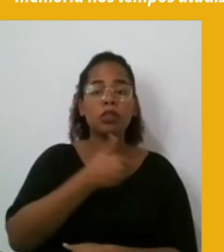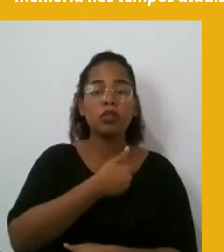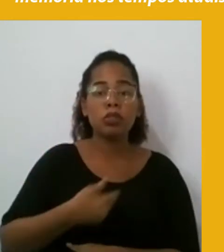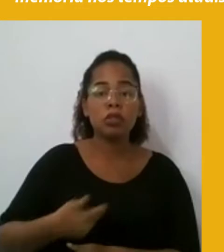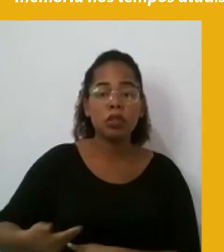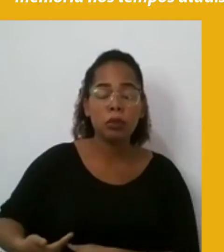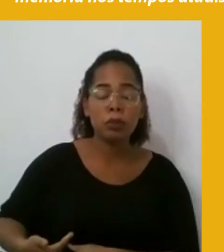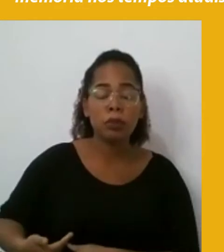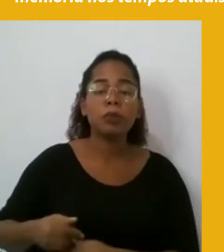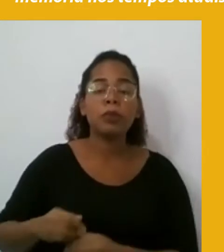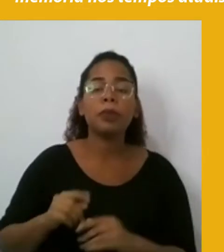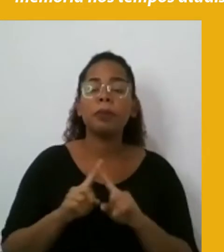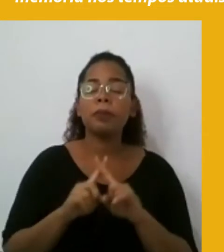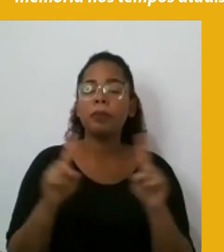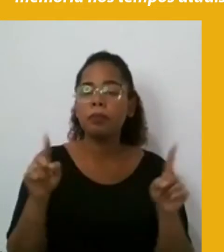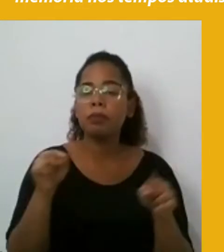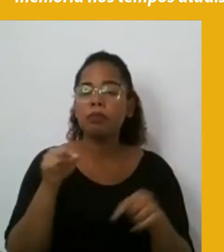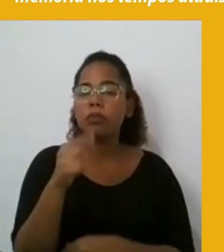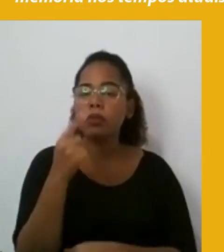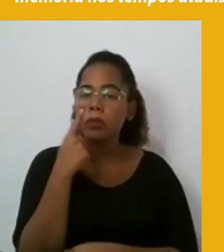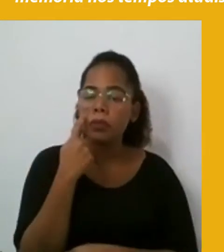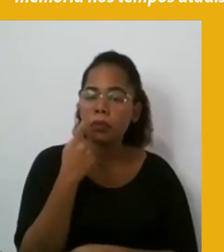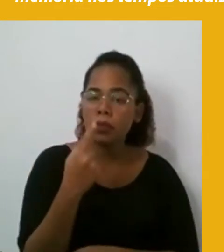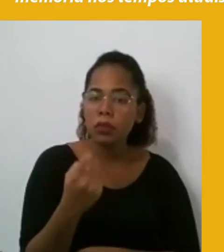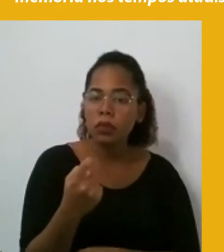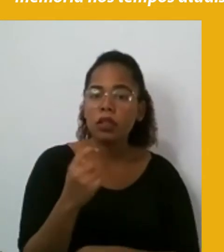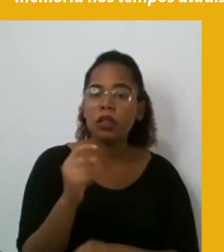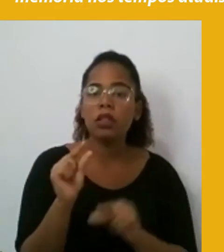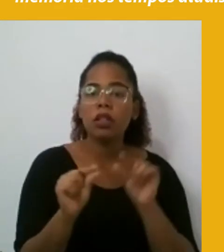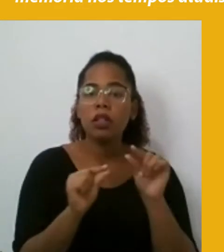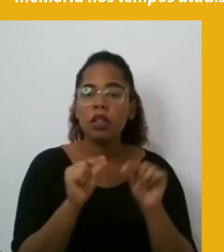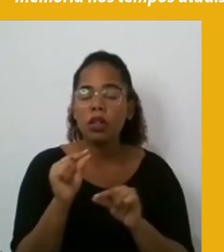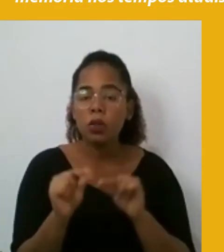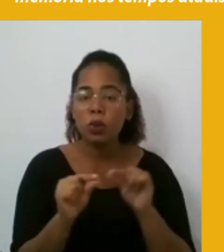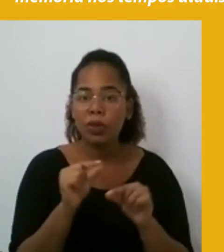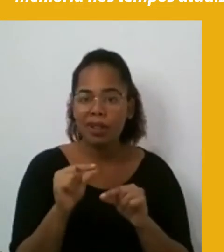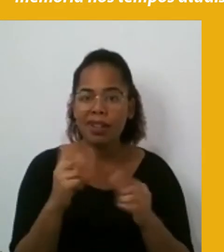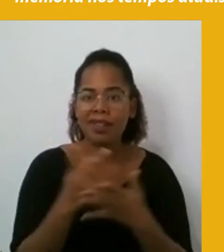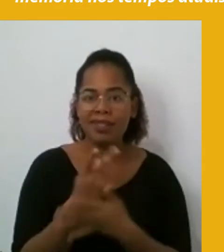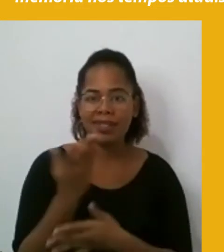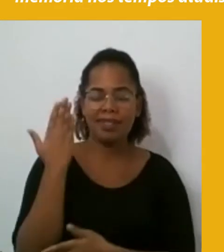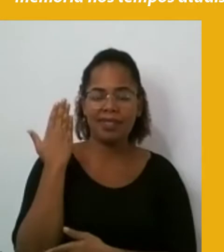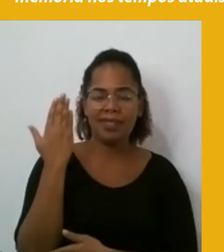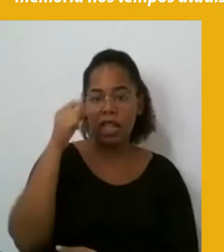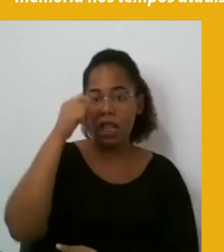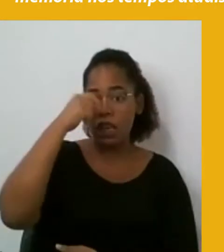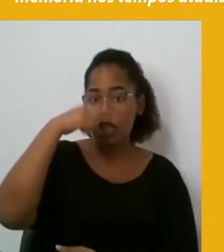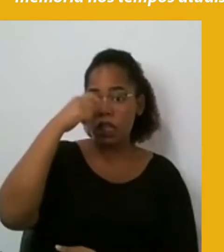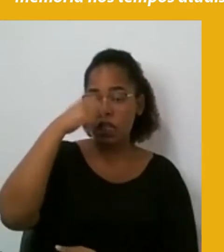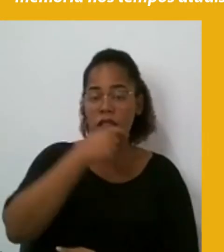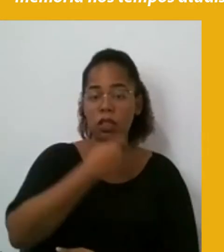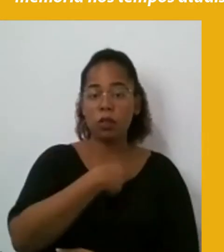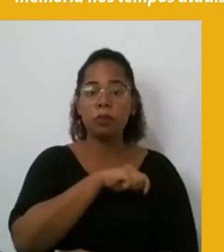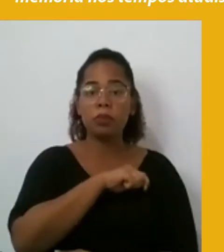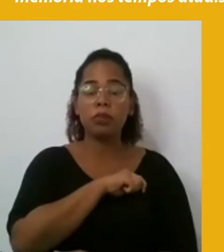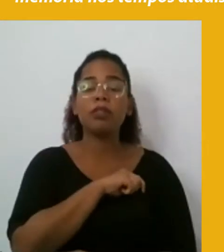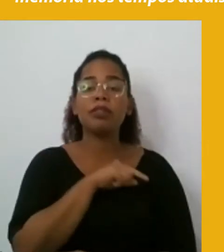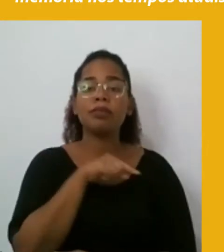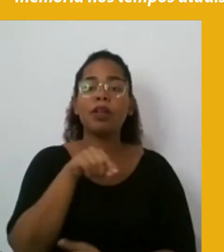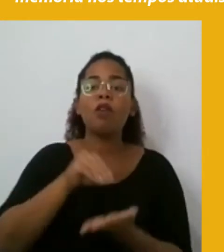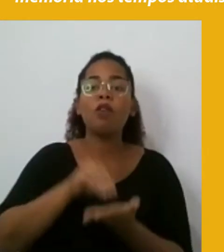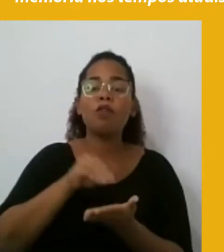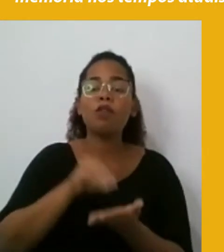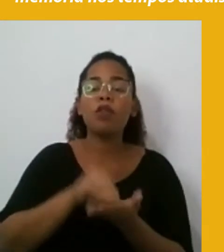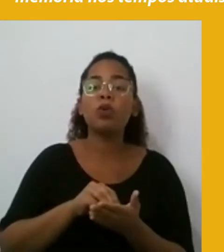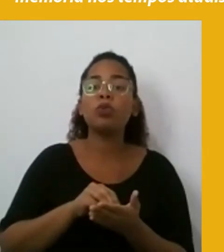a gente não precisa de memória lá na gripe espanhola, mas esquecemos, Sidarta falou dos valores transferidos para a